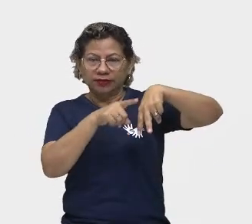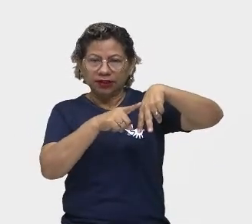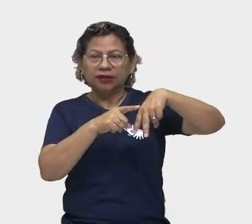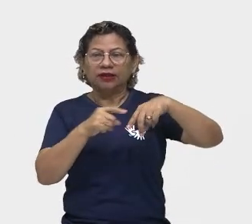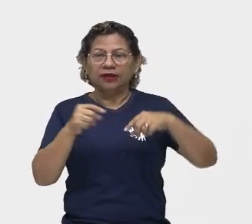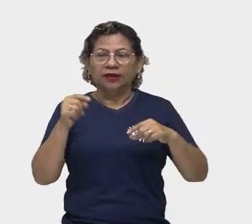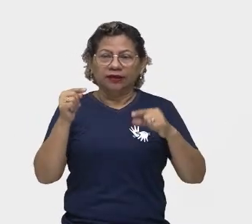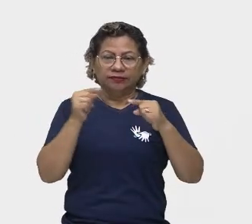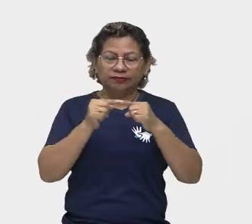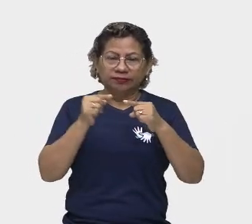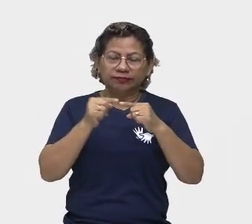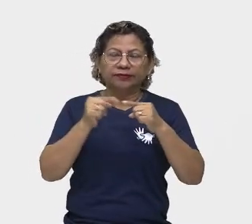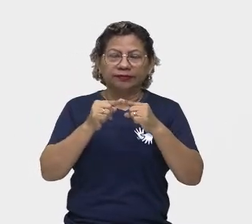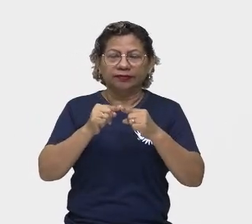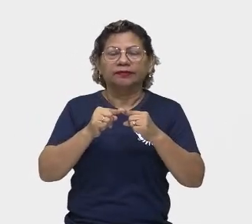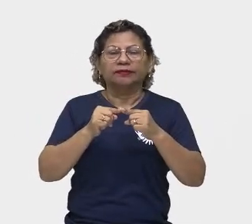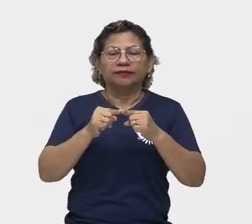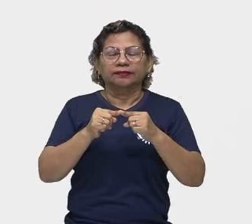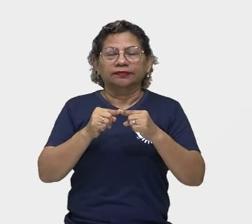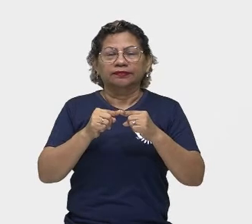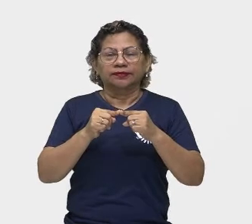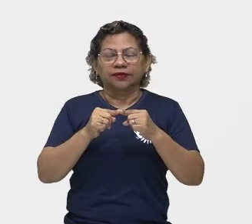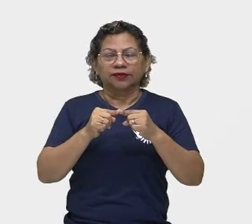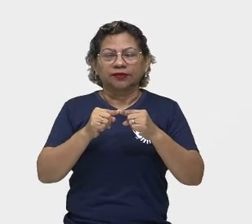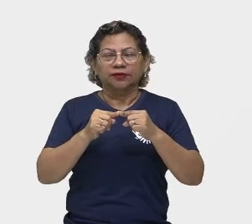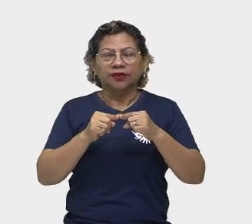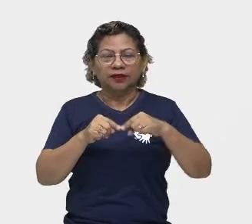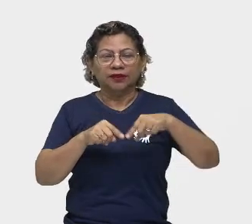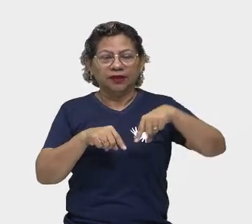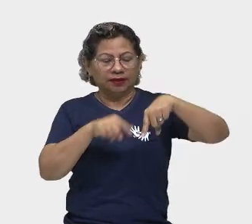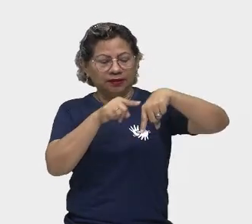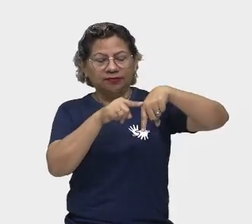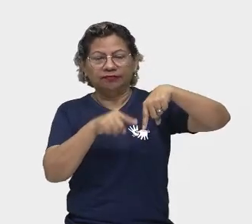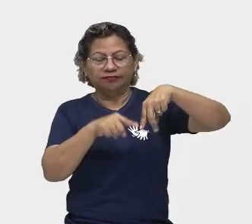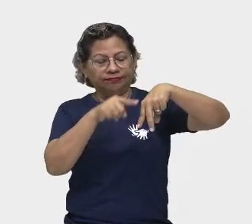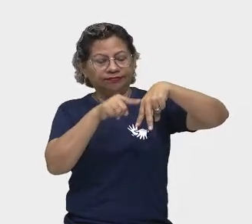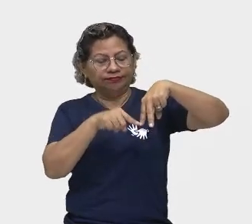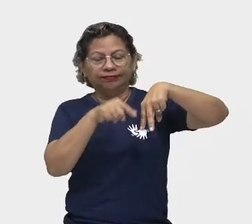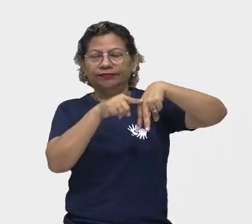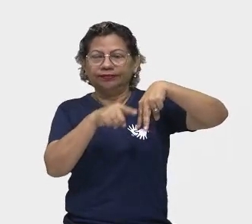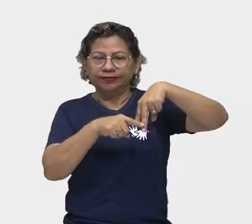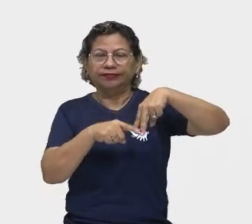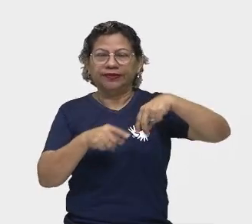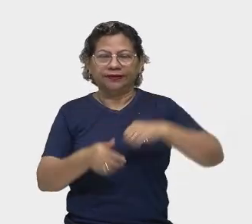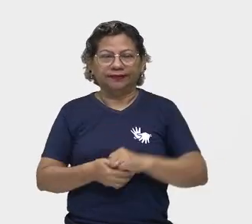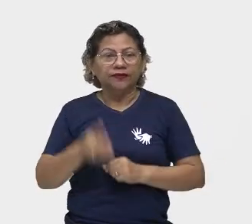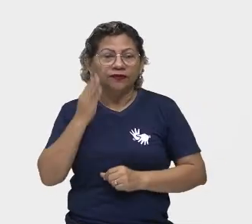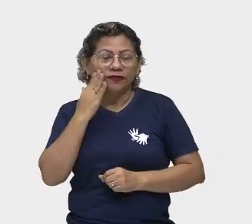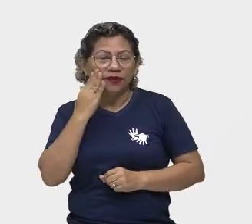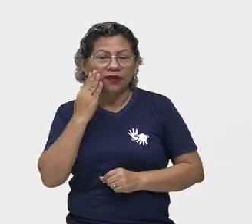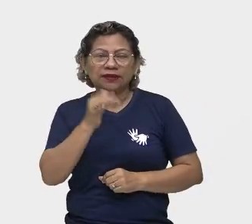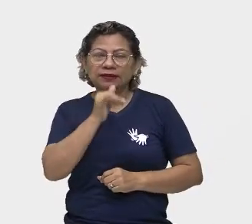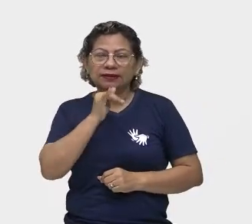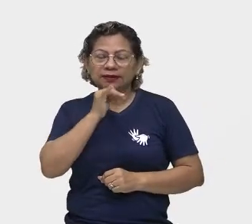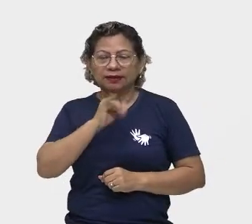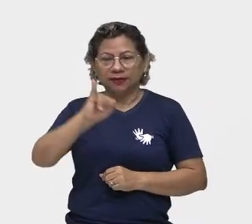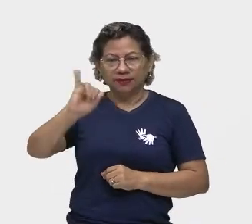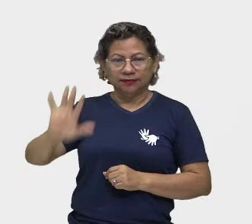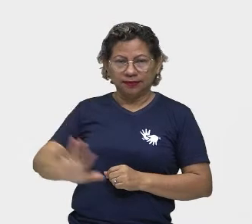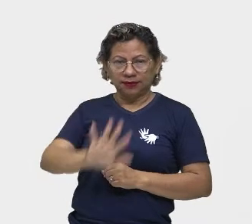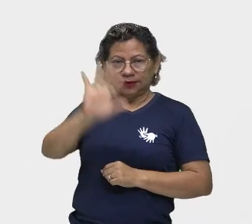próxima imagem vai observar com mais detalhes como essa estrutura olha só a gente tem aqui na primeira imagem